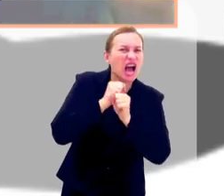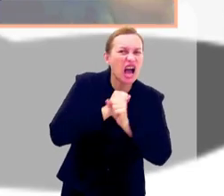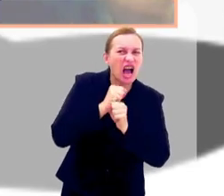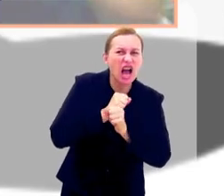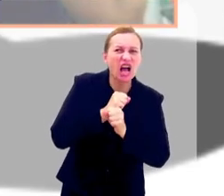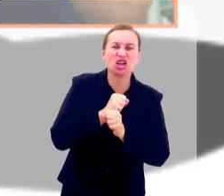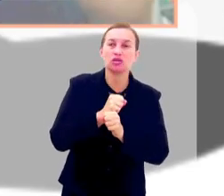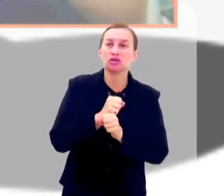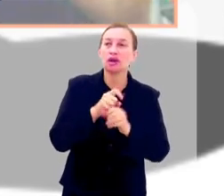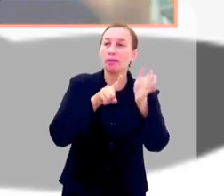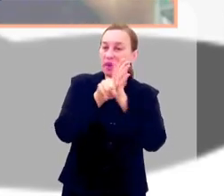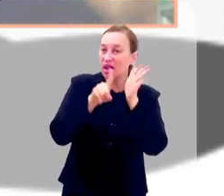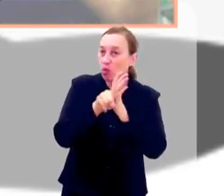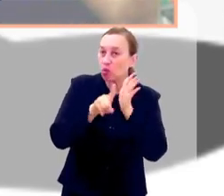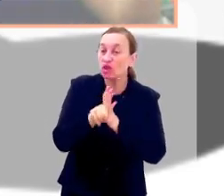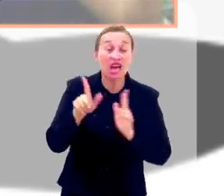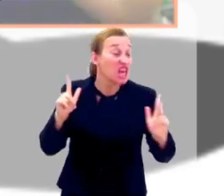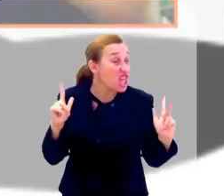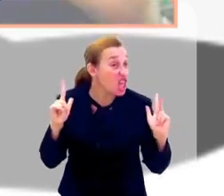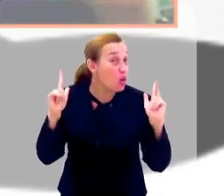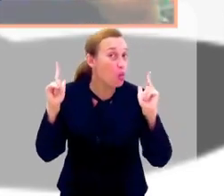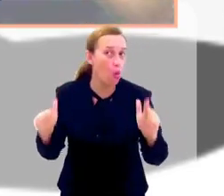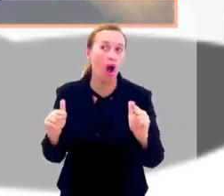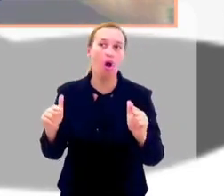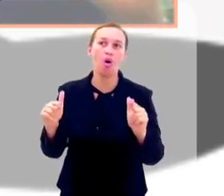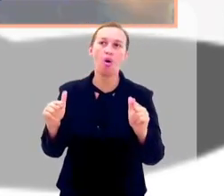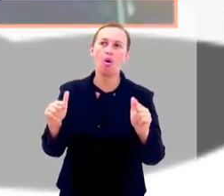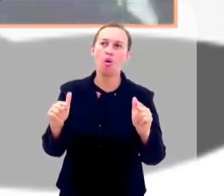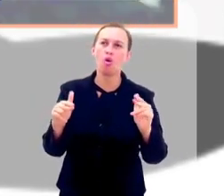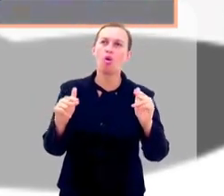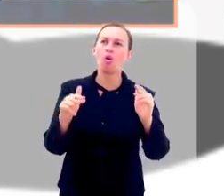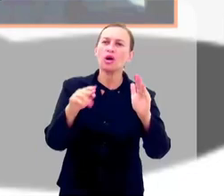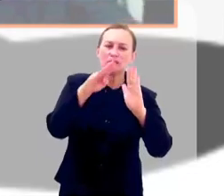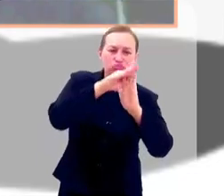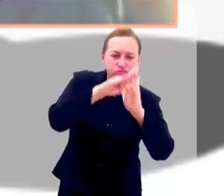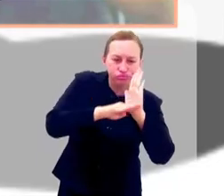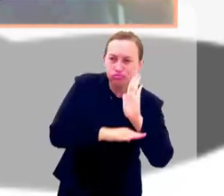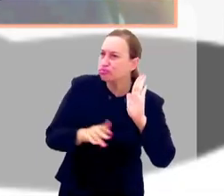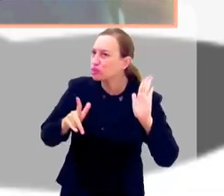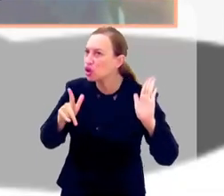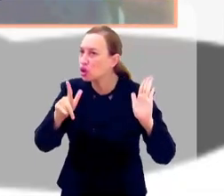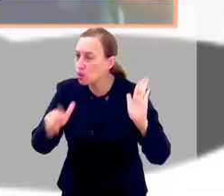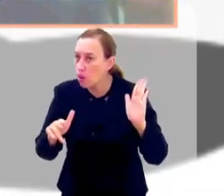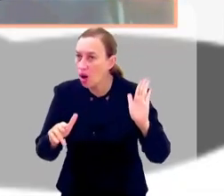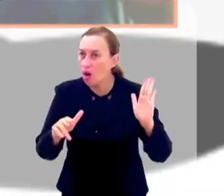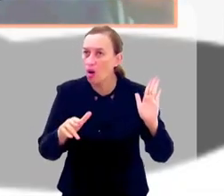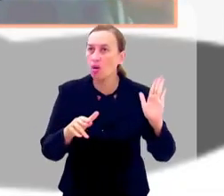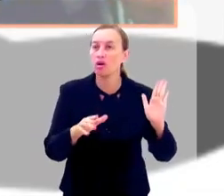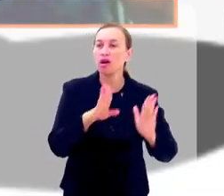80 anos. A mesma pergunta. A mesma pergunta, o mesmo roteiro, tá? Tanto do lado